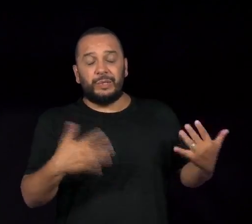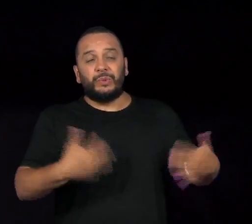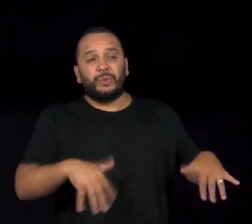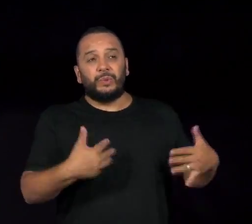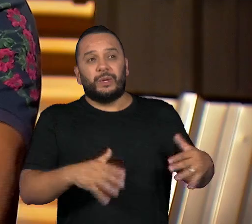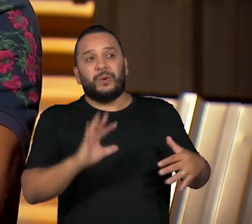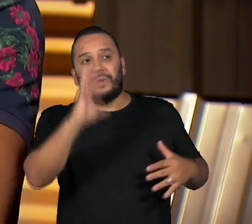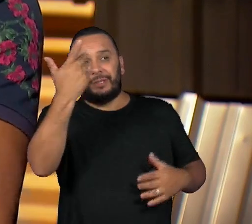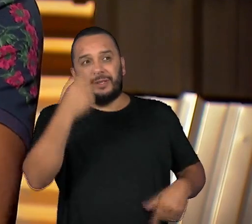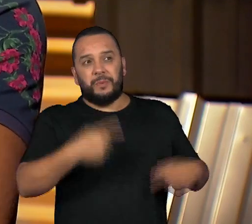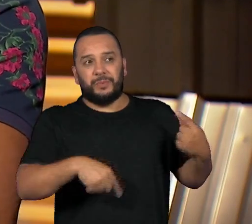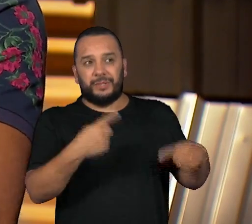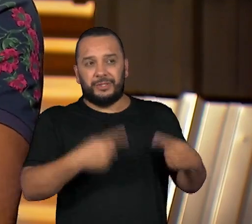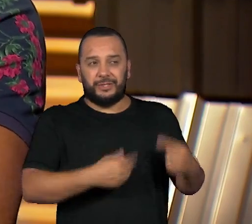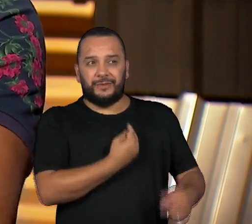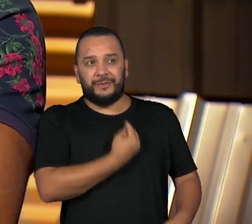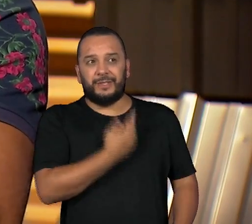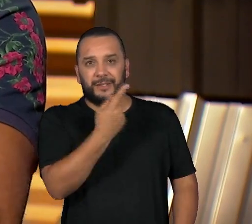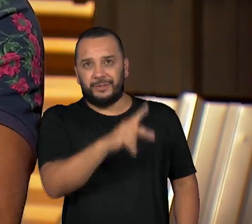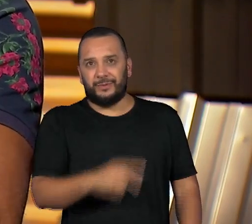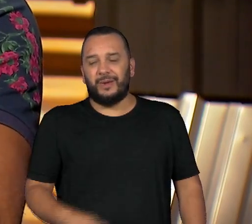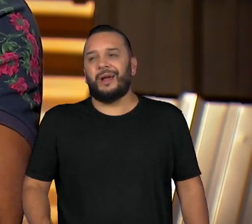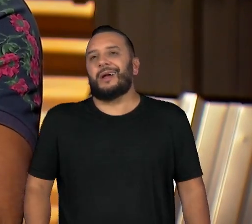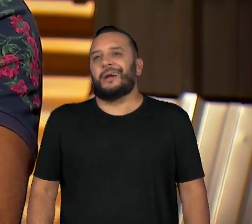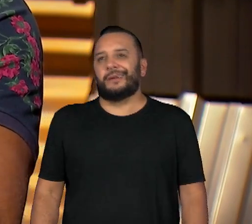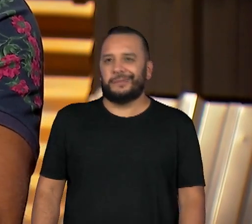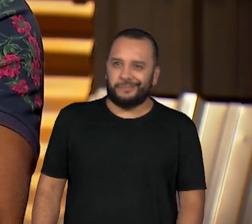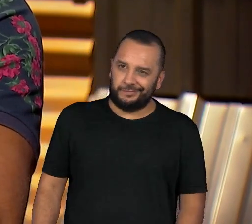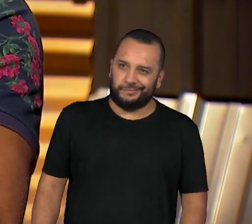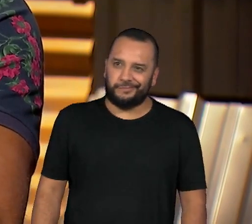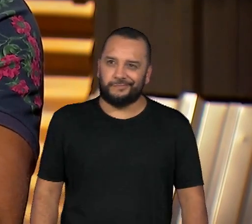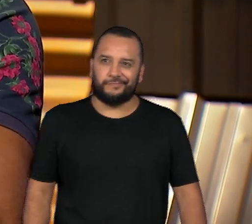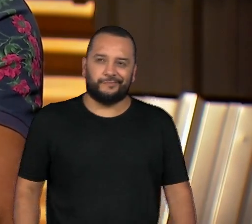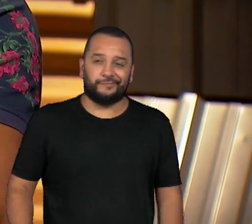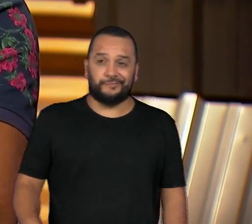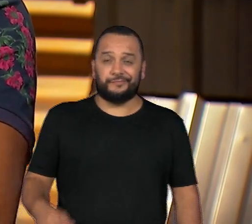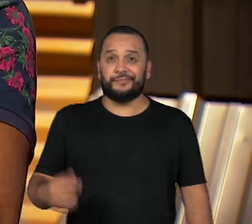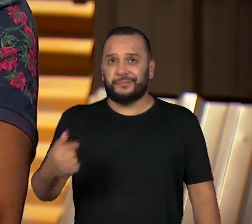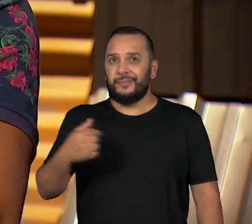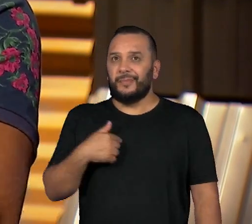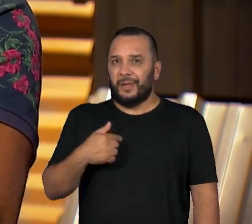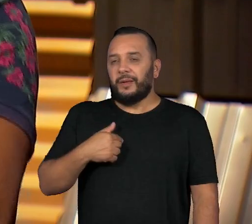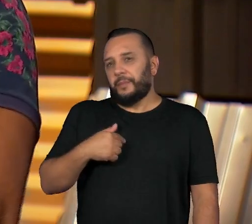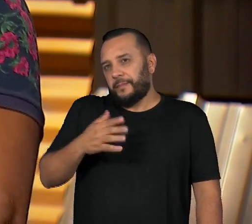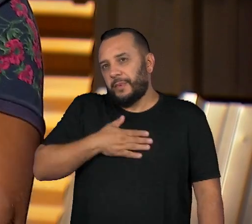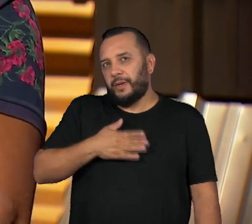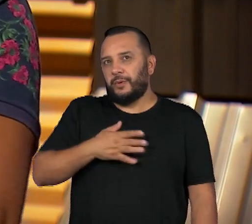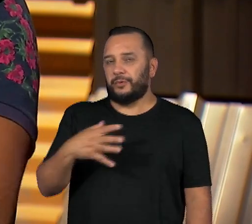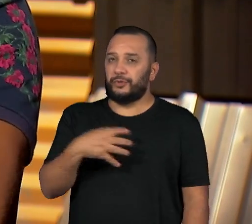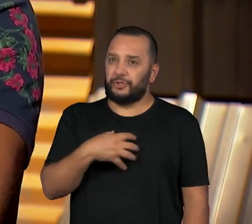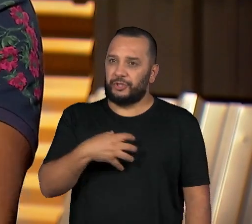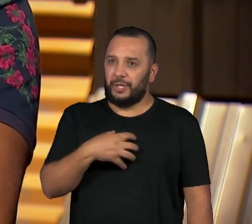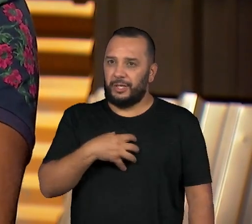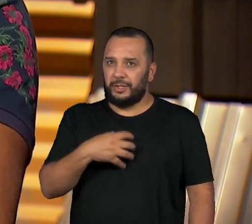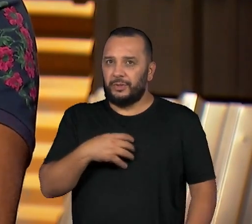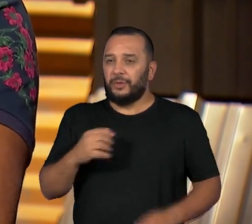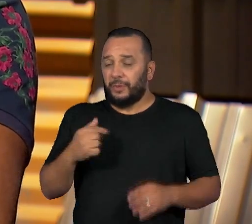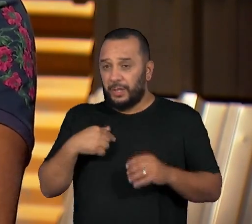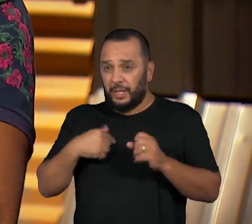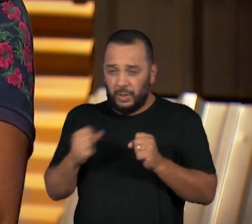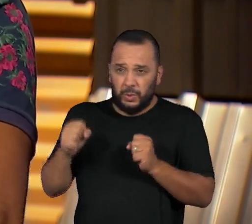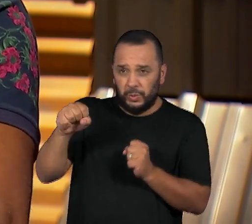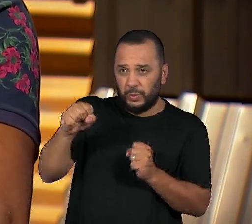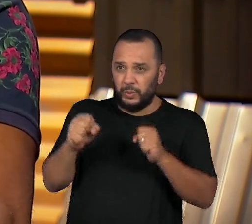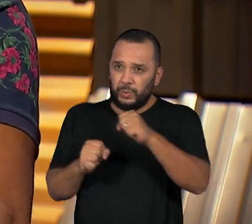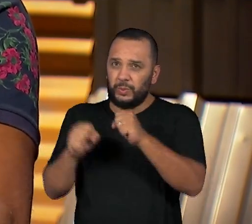você está falando. Tipo, vamos lá. Eu sempre tive o meu jeito de lutar, Sim. né?